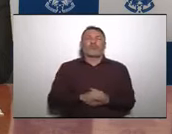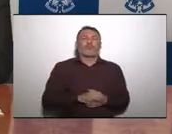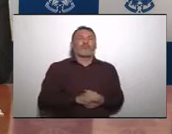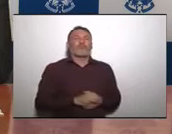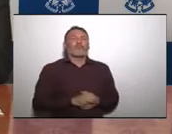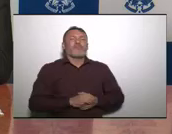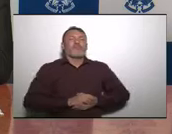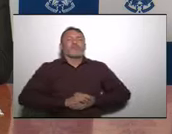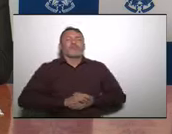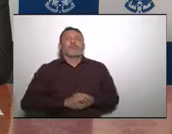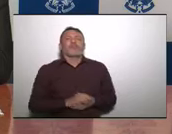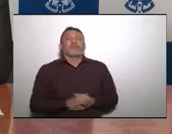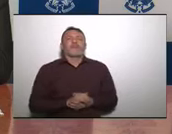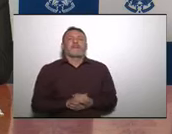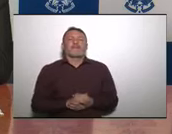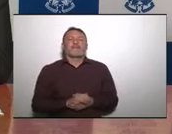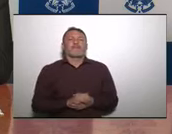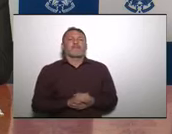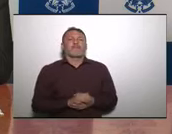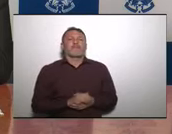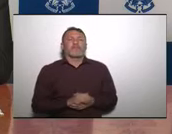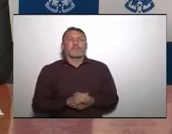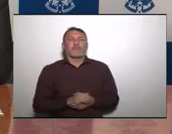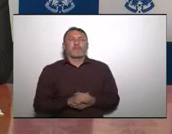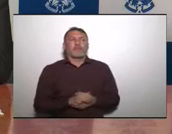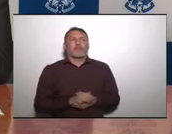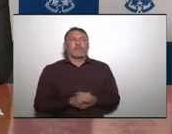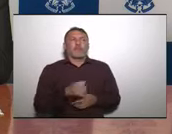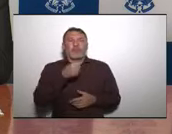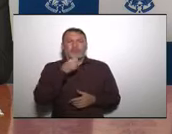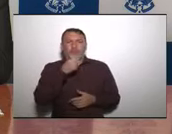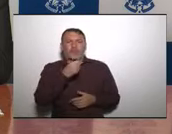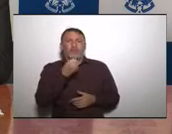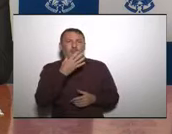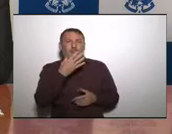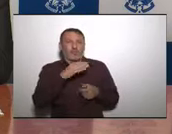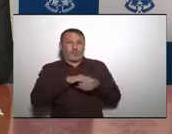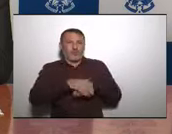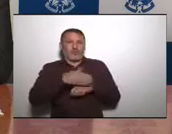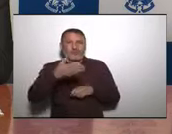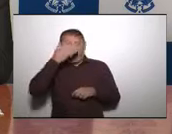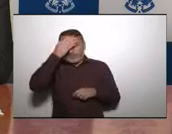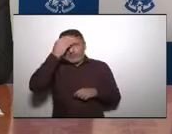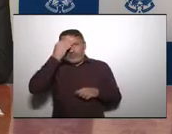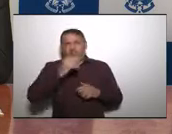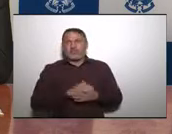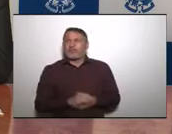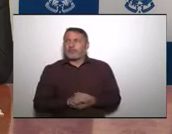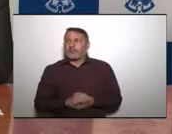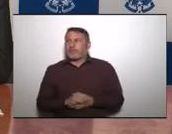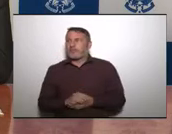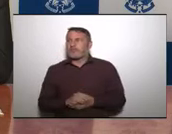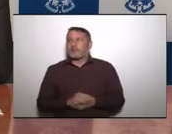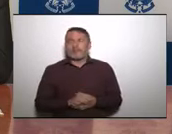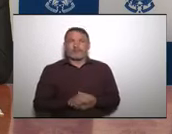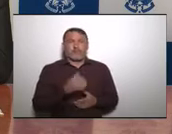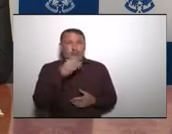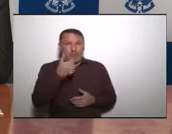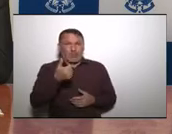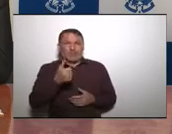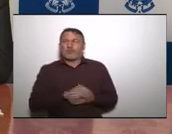Daniele Coutinho. Daniele. Boa noite, governador. Boa noite. Me ouve? Muito bem,